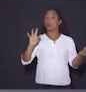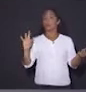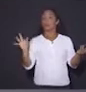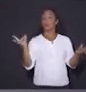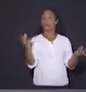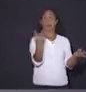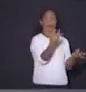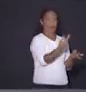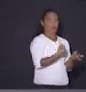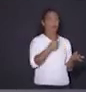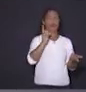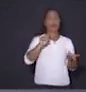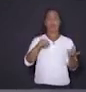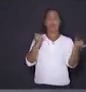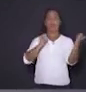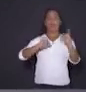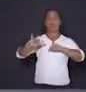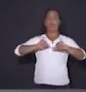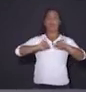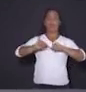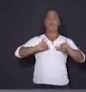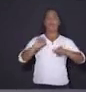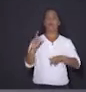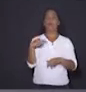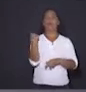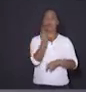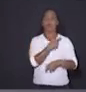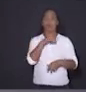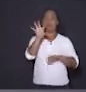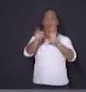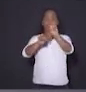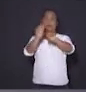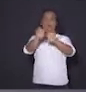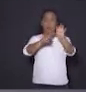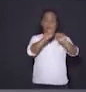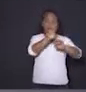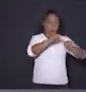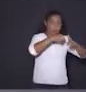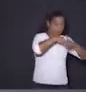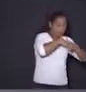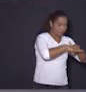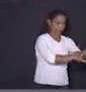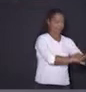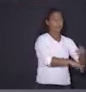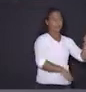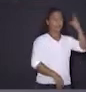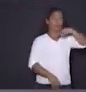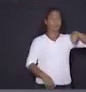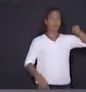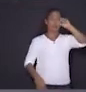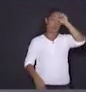coletar informações sobre nós e depois de ser usado de forma que a gente ainda hoje desconhece